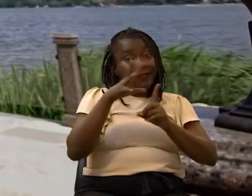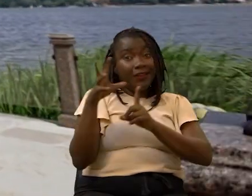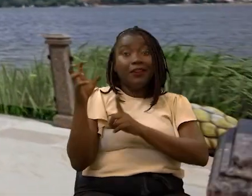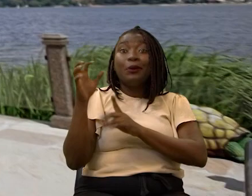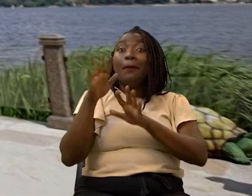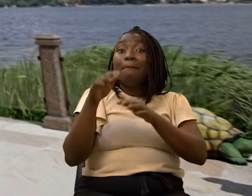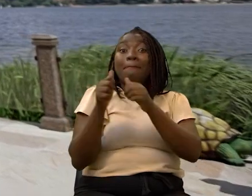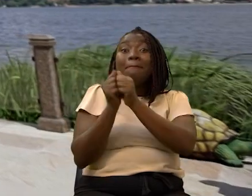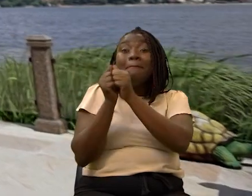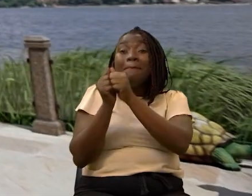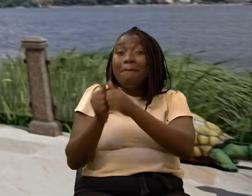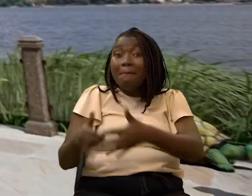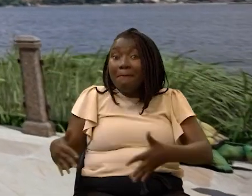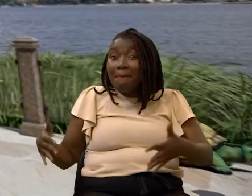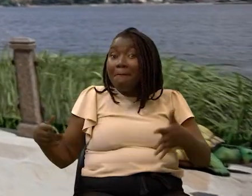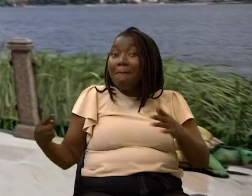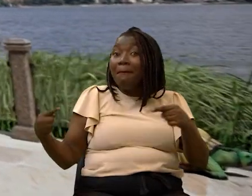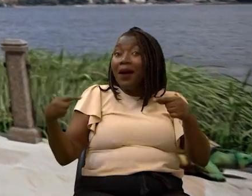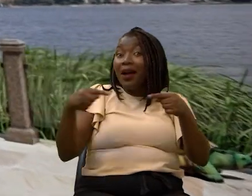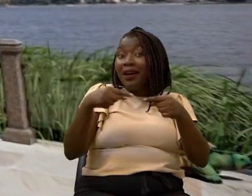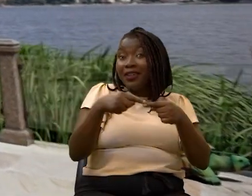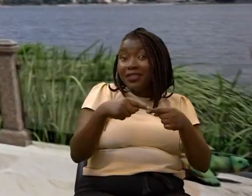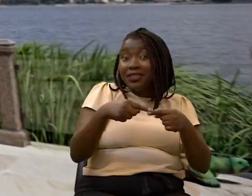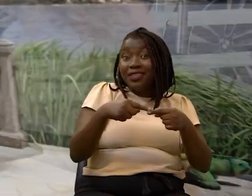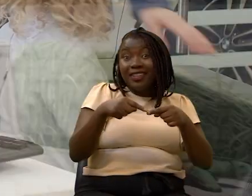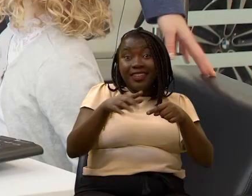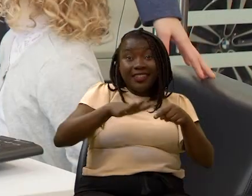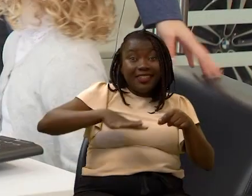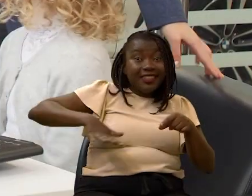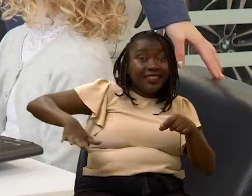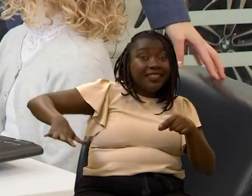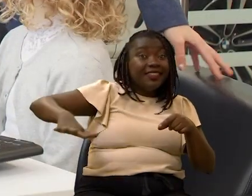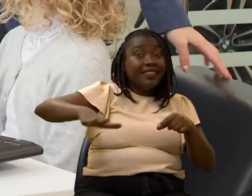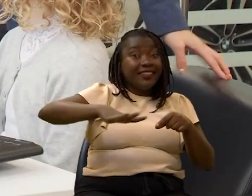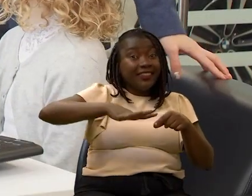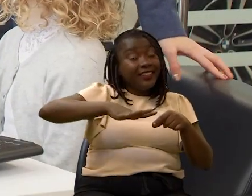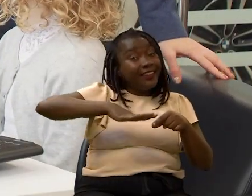ele é atrativo, mas as despesas envolvidas